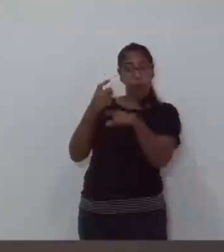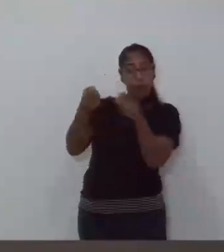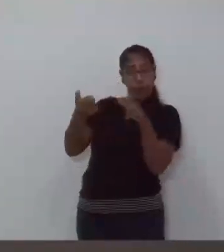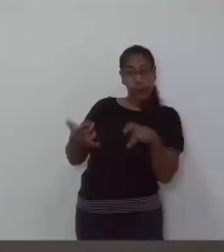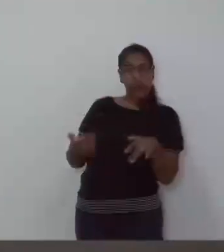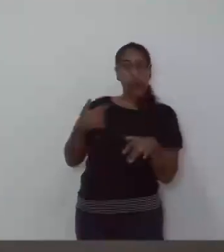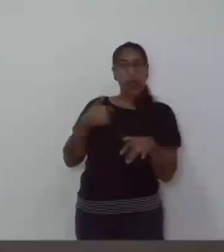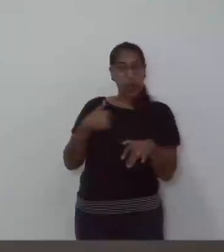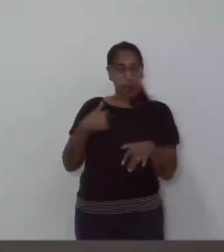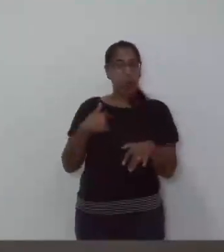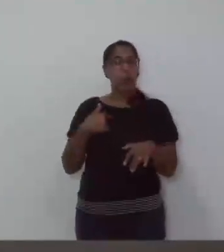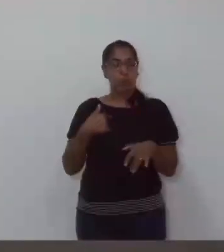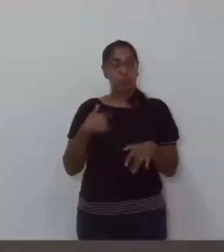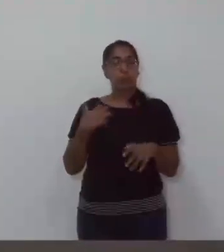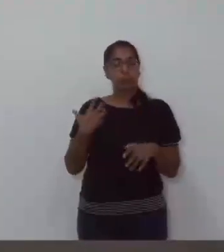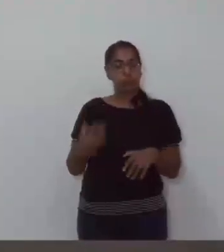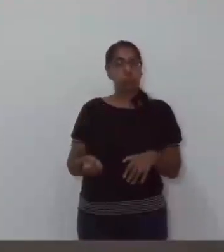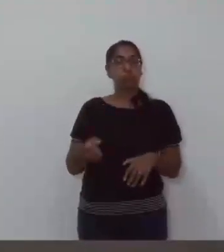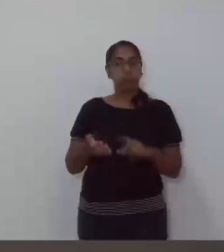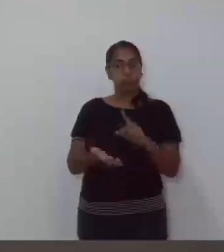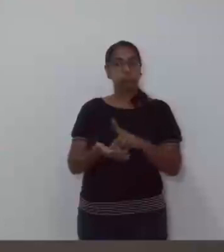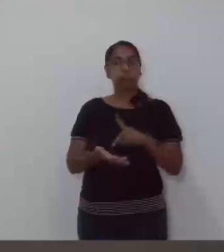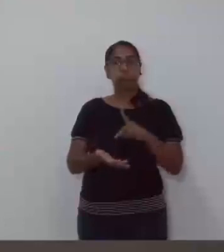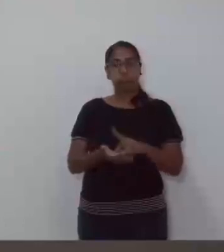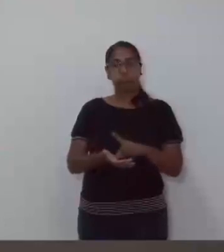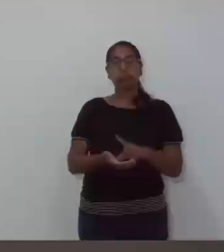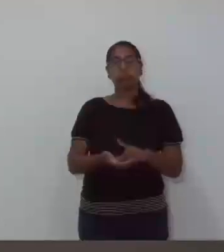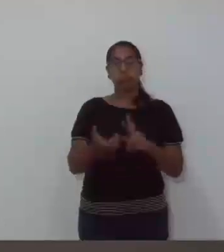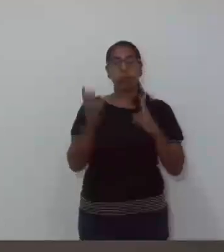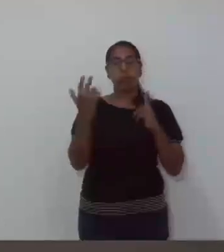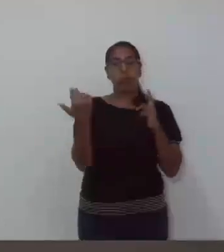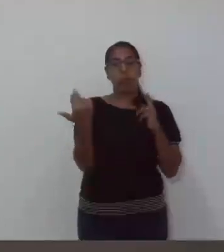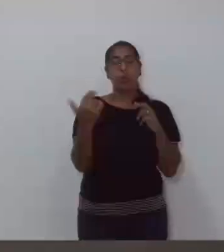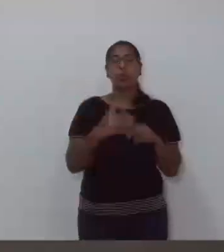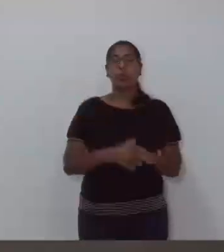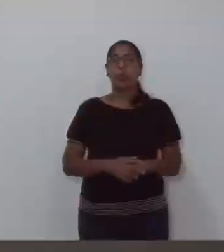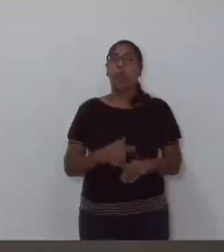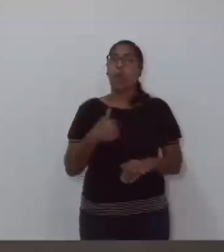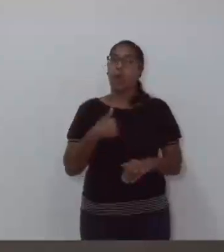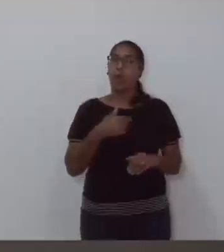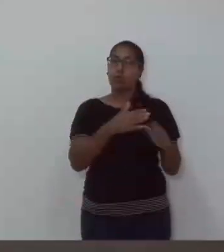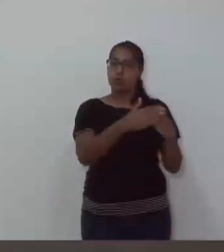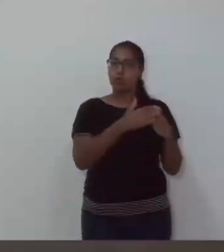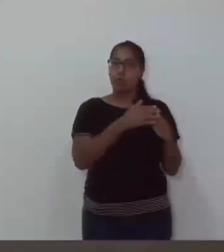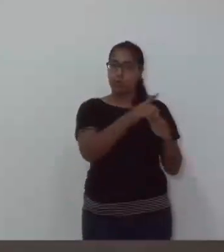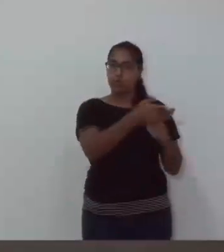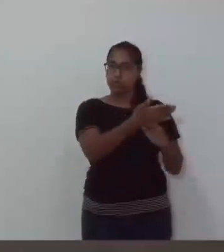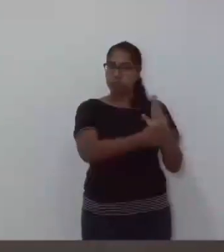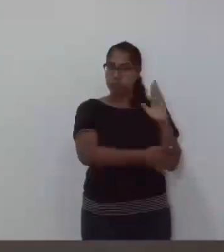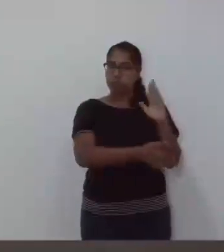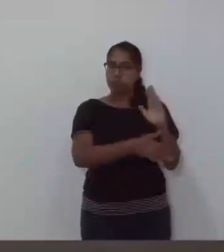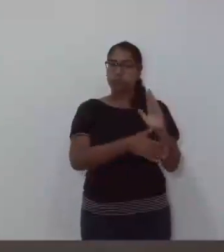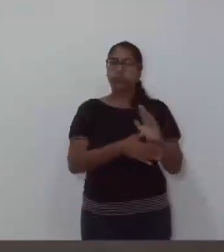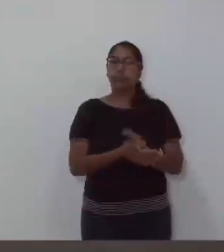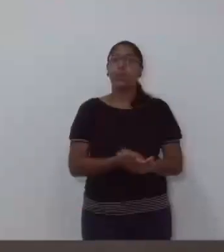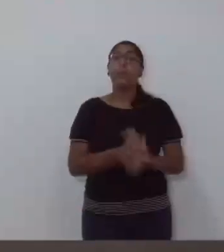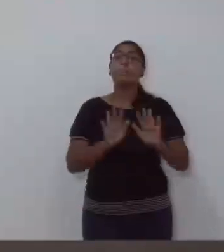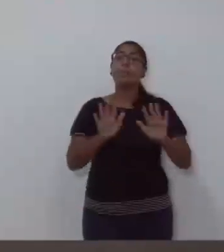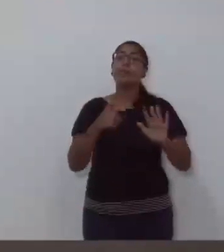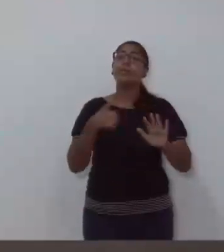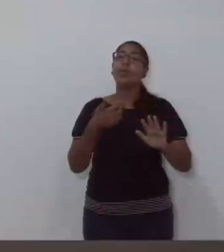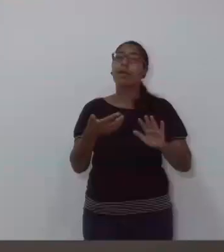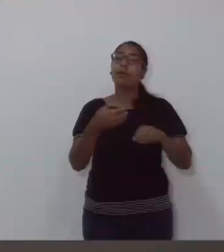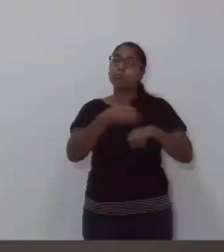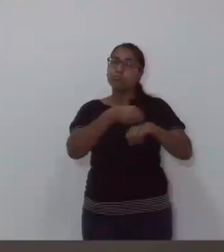fala. Também aprovarei o requerimento, mas eu gostaria até de deixar uma sugestão